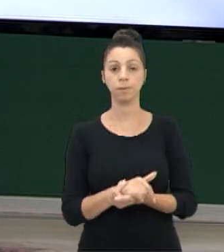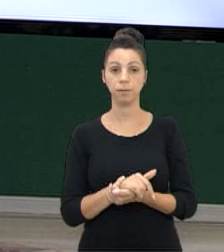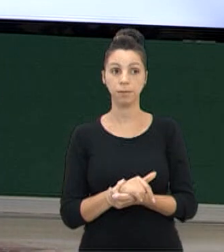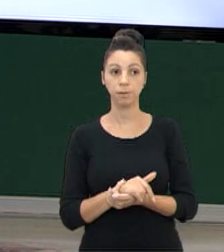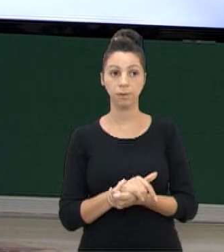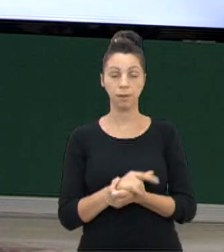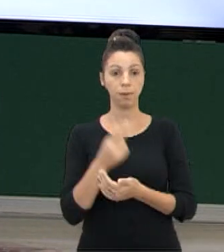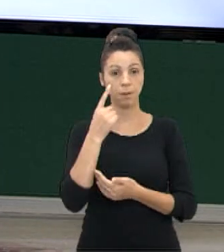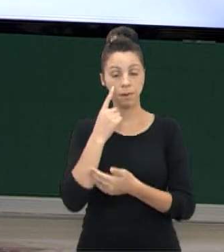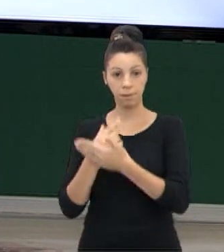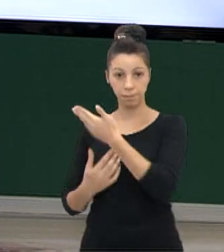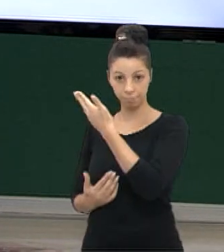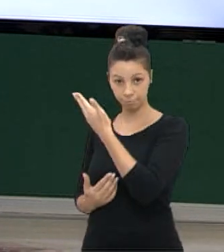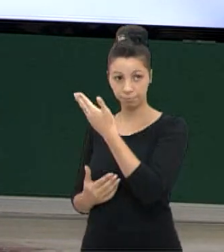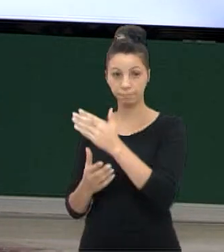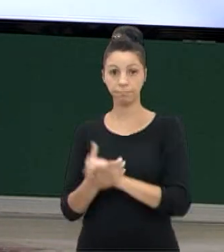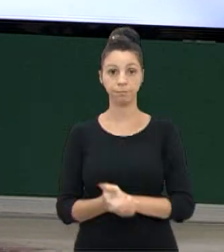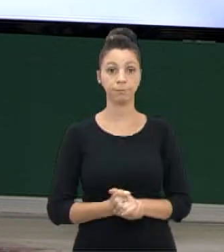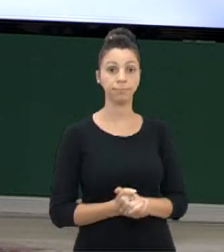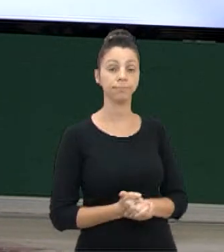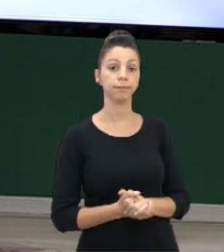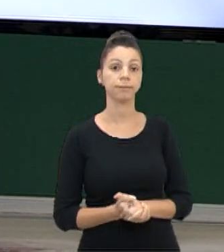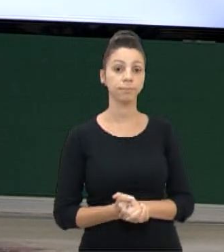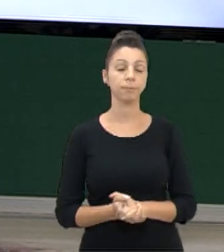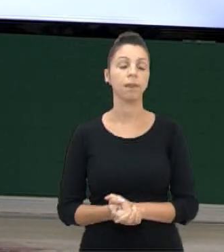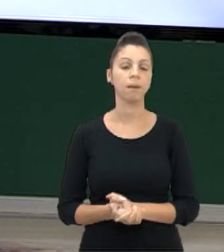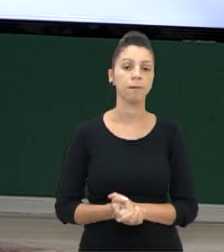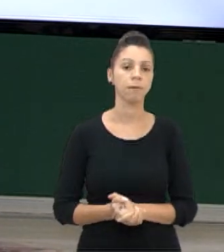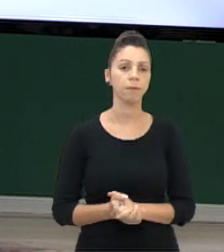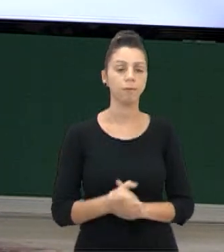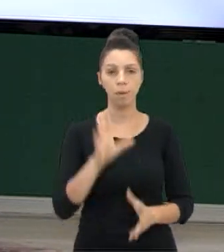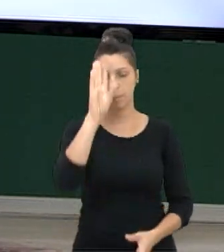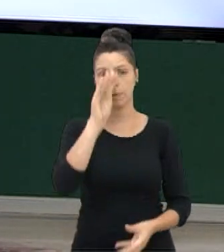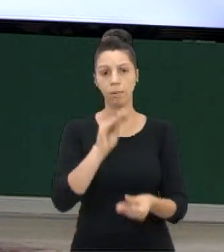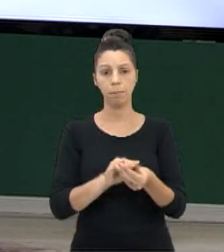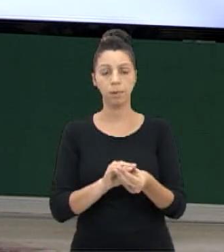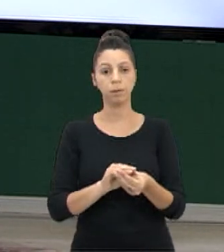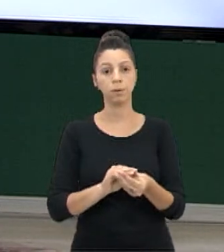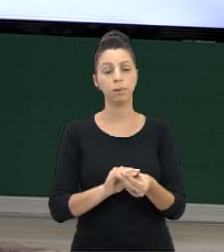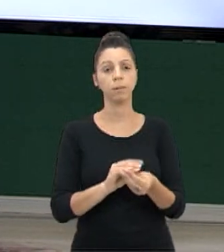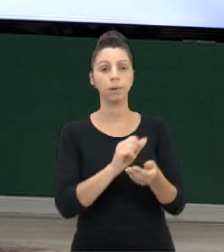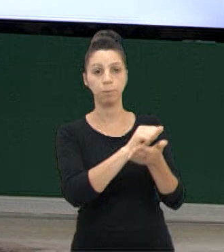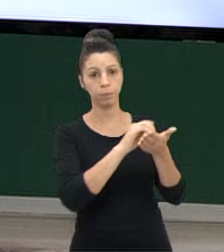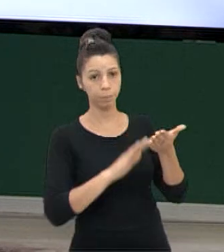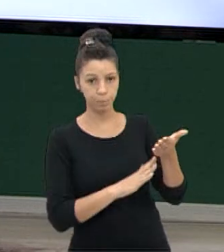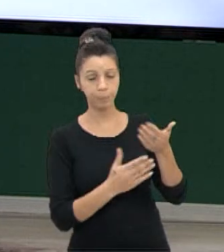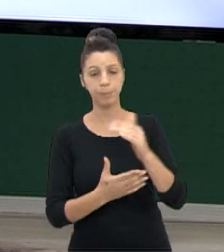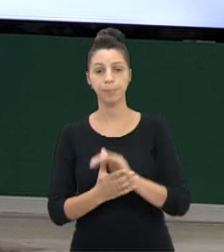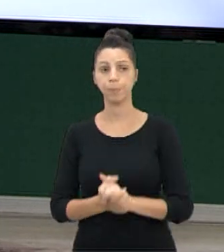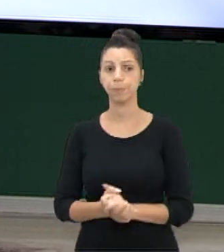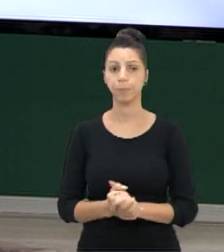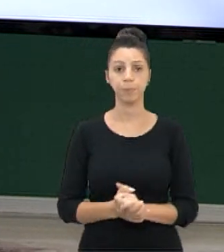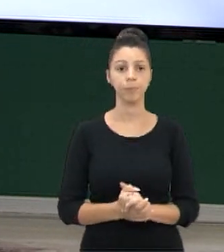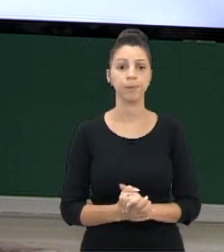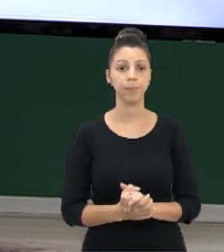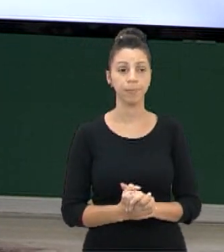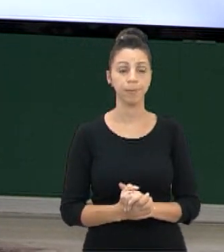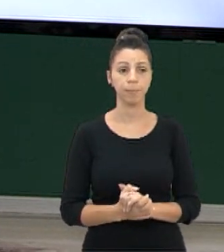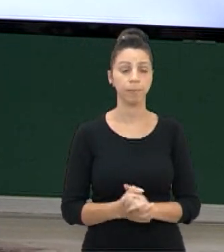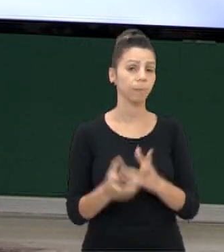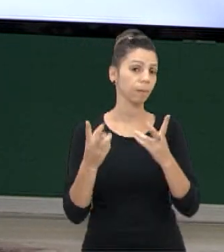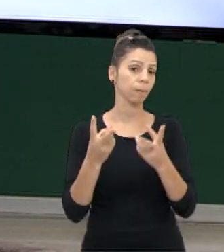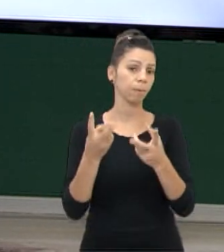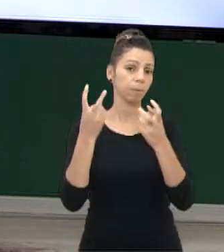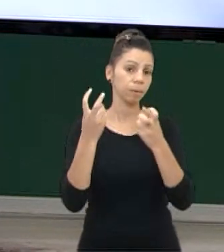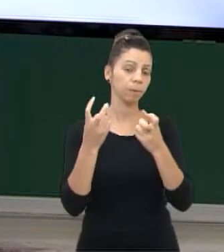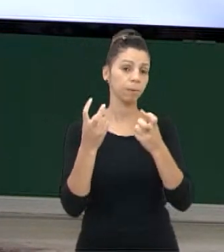fará desta forma, tá bom? Vamos entender então através de uma aplicação. Bom, observe